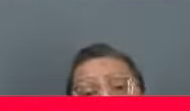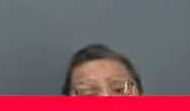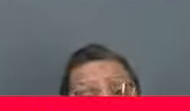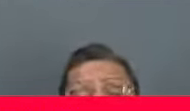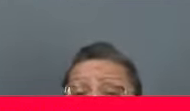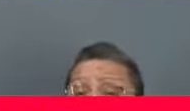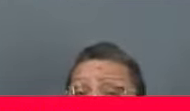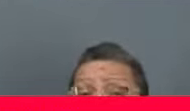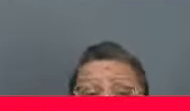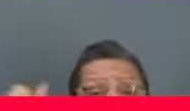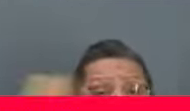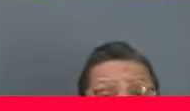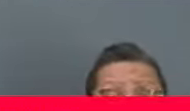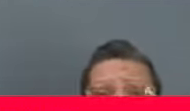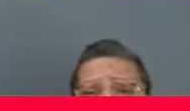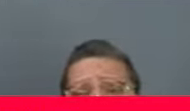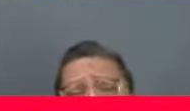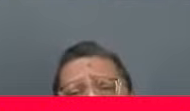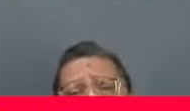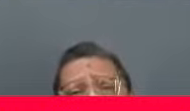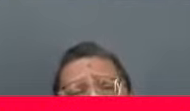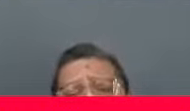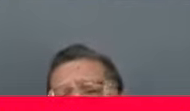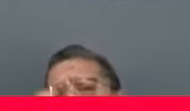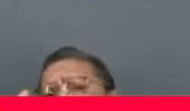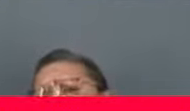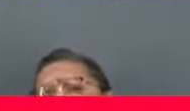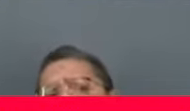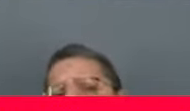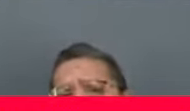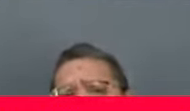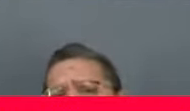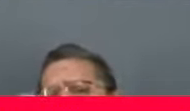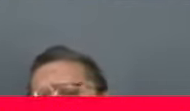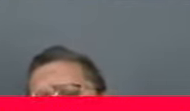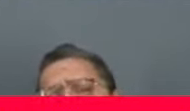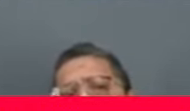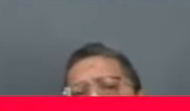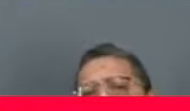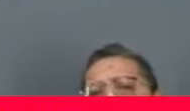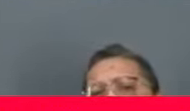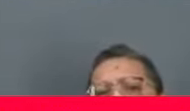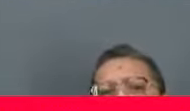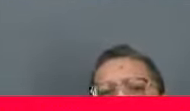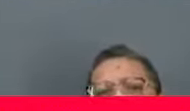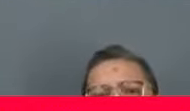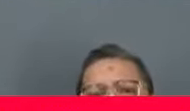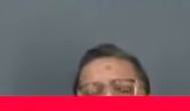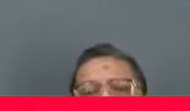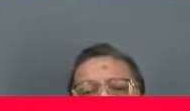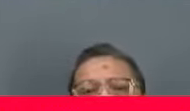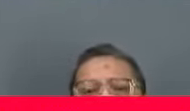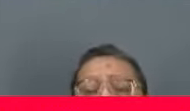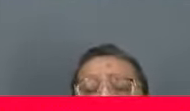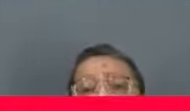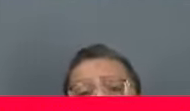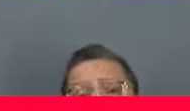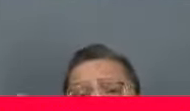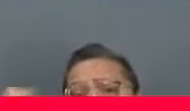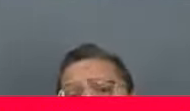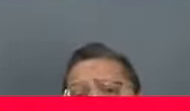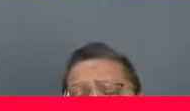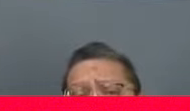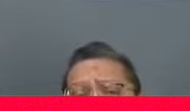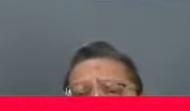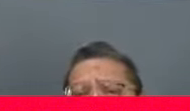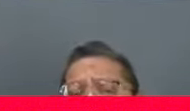injustiças rasgam a constituição ignoram a lei a título de defender democracia eles estupram a democracia e